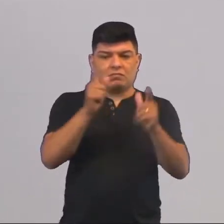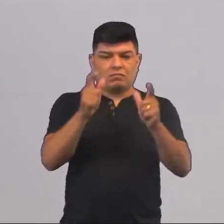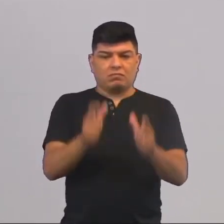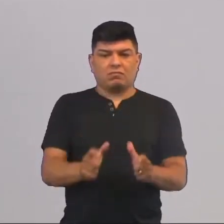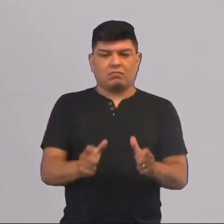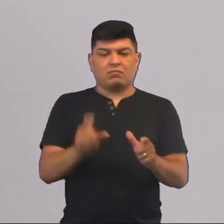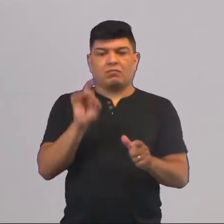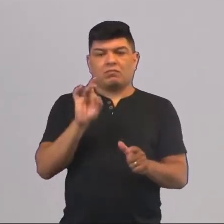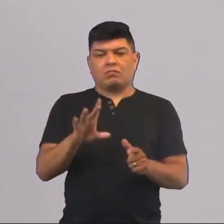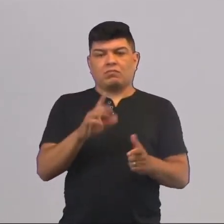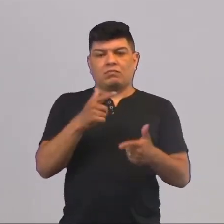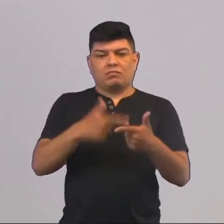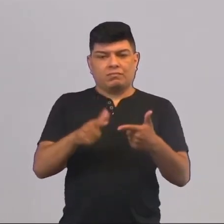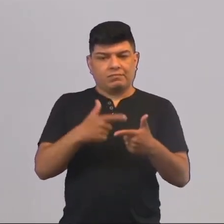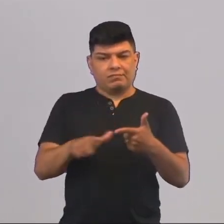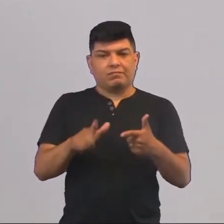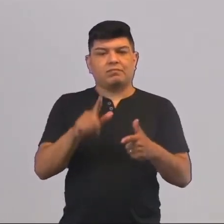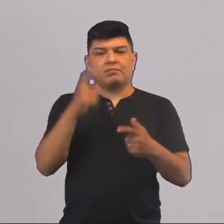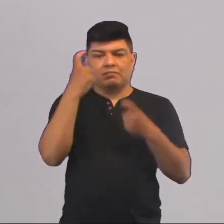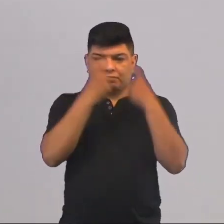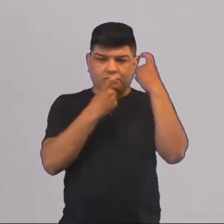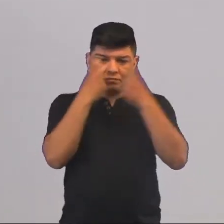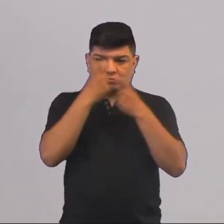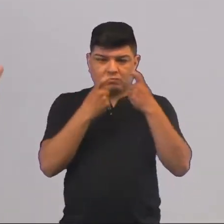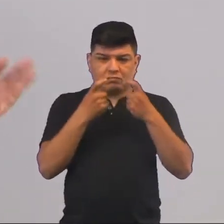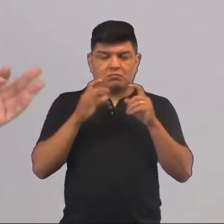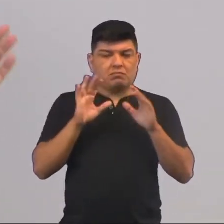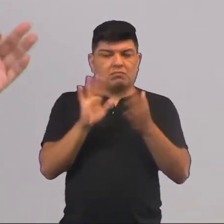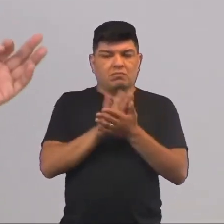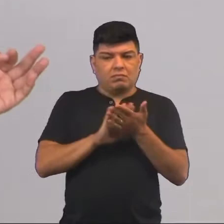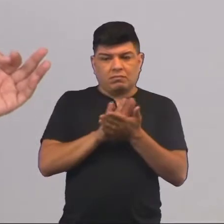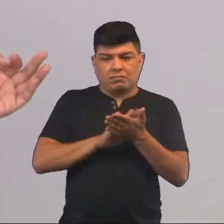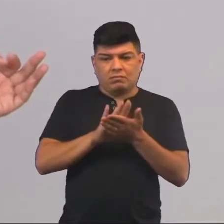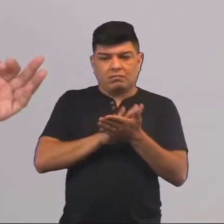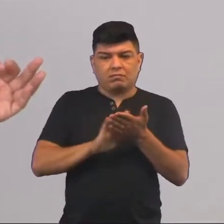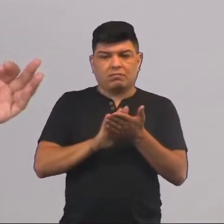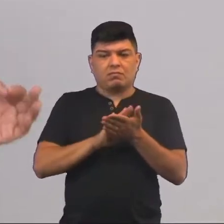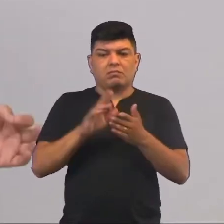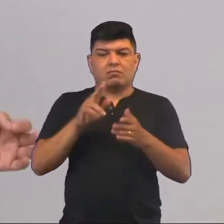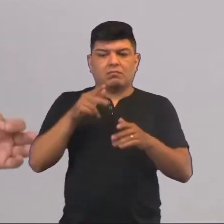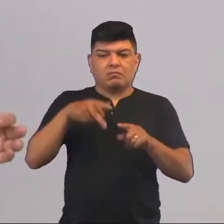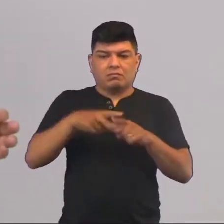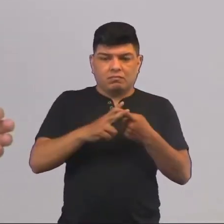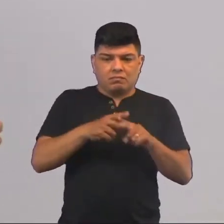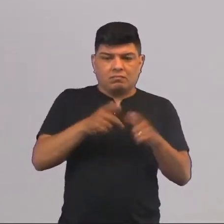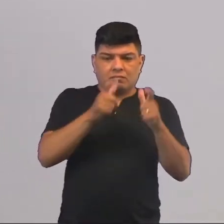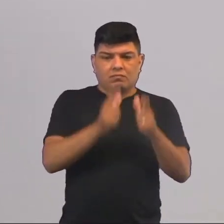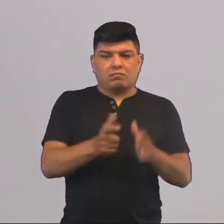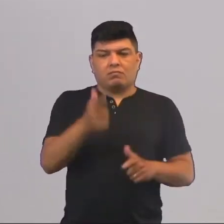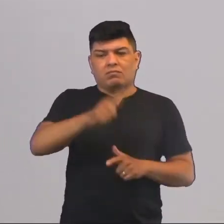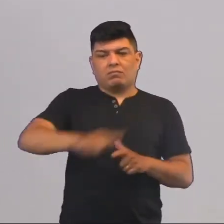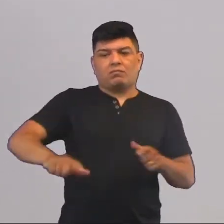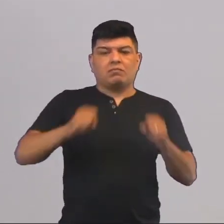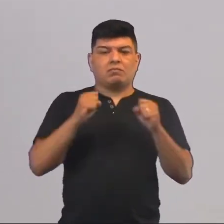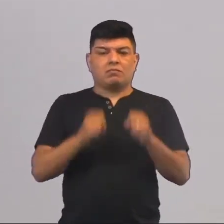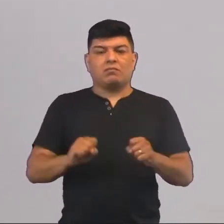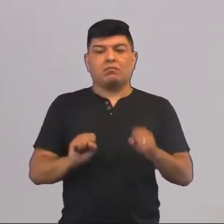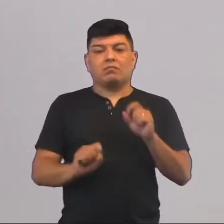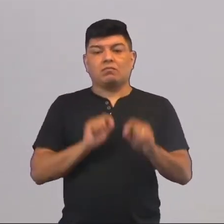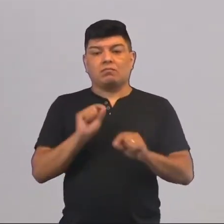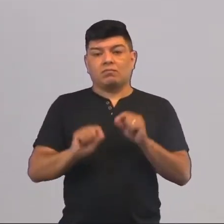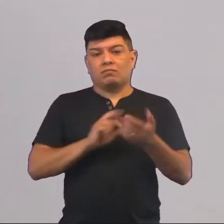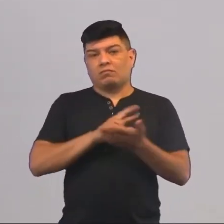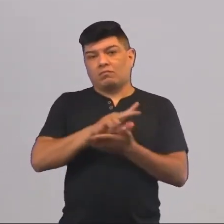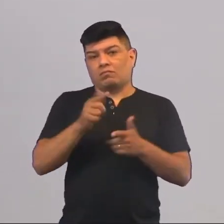e cause somente danos. Não se preocupe de nenhuma forma com a recuperação dessa área, o que pode acabar gerando